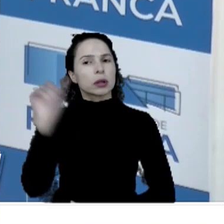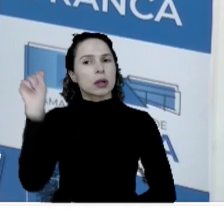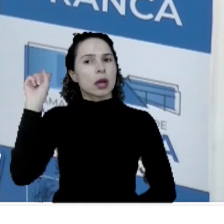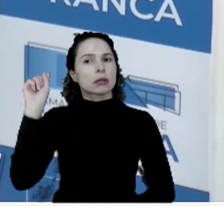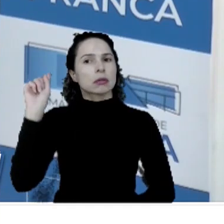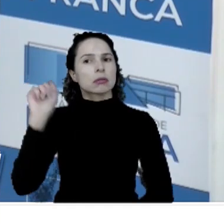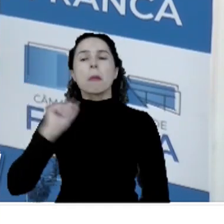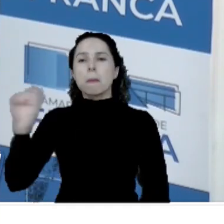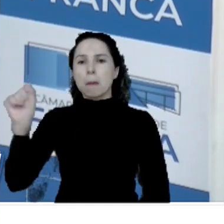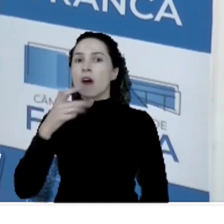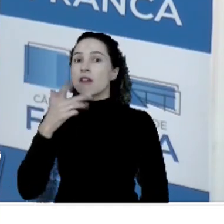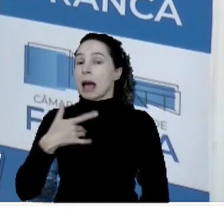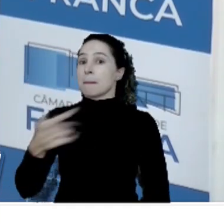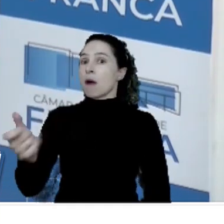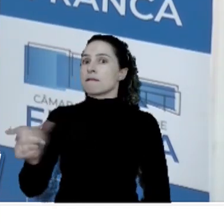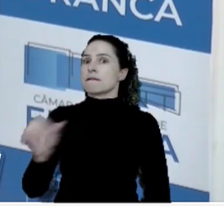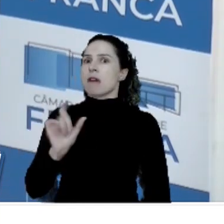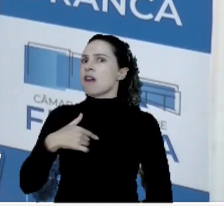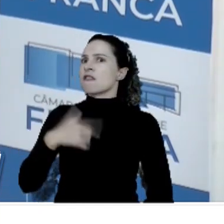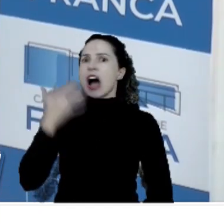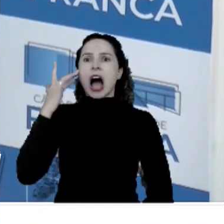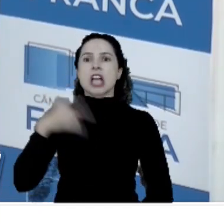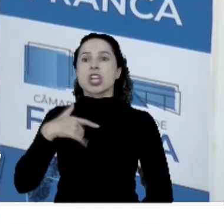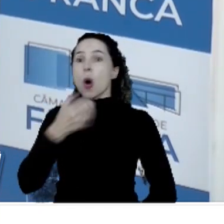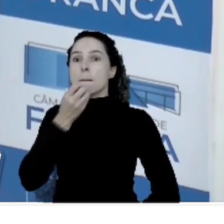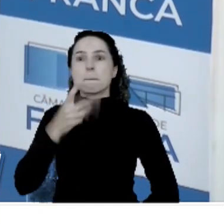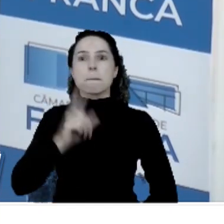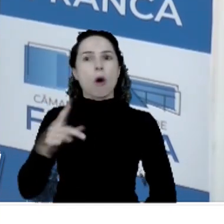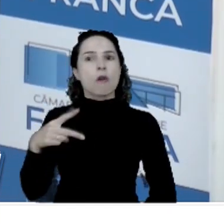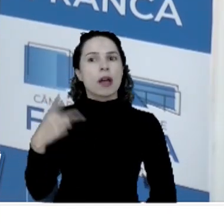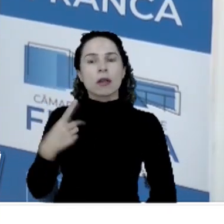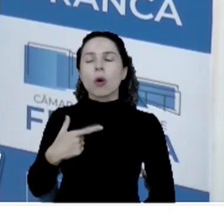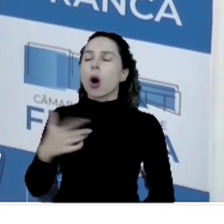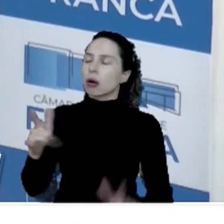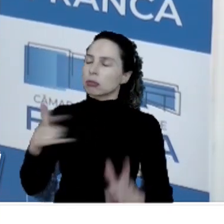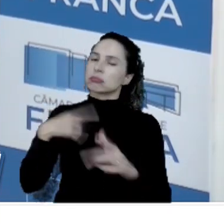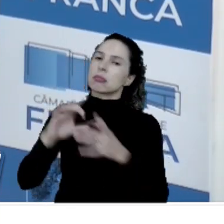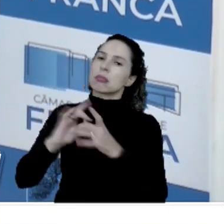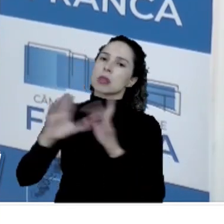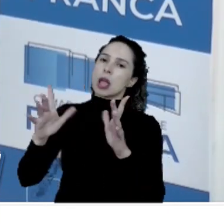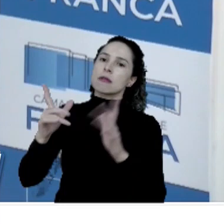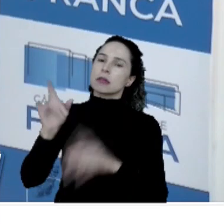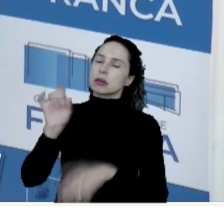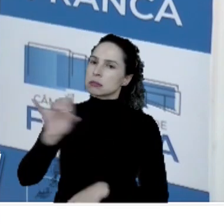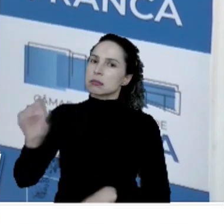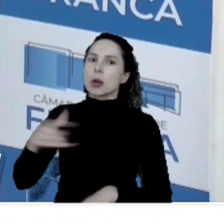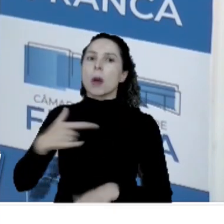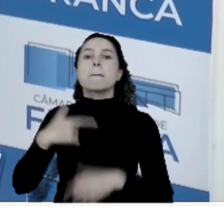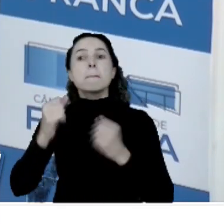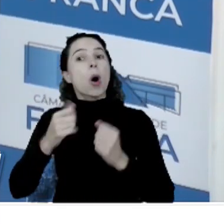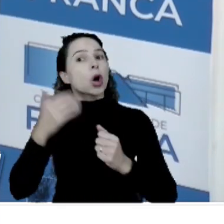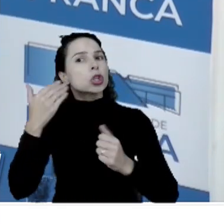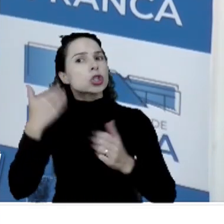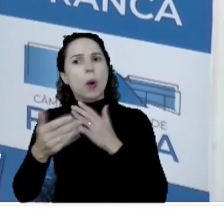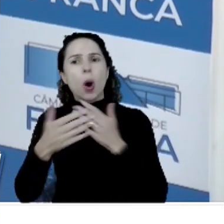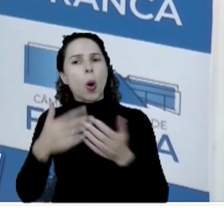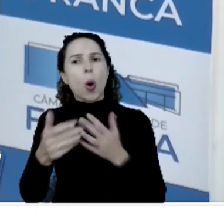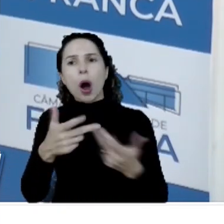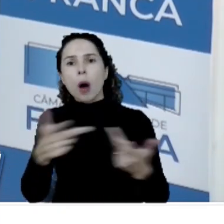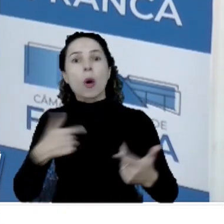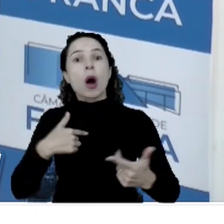ela pode até achar que eu não sou um bom vereador, isso ela tem o direito. Ela pode achar como qualquer um, eu nunca me